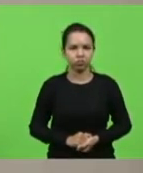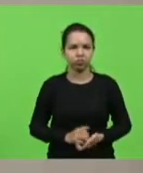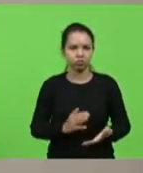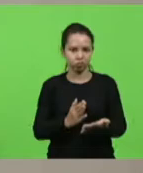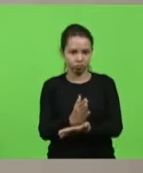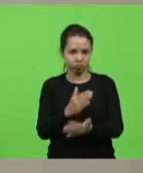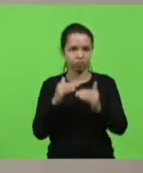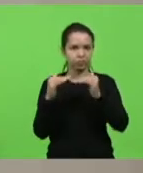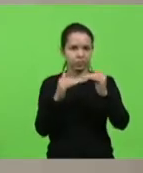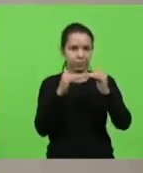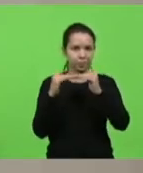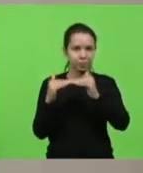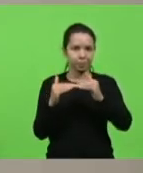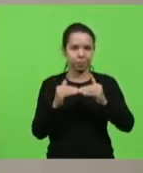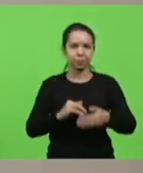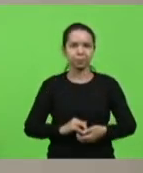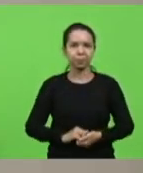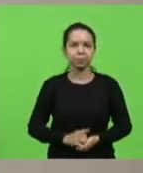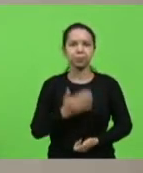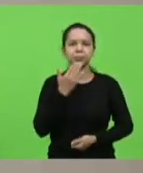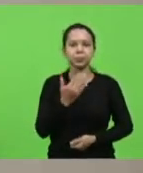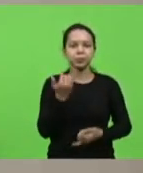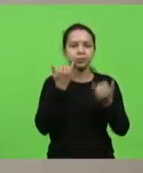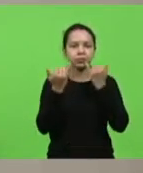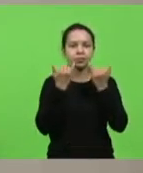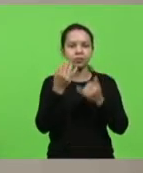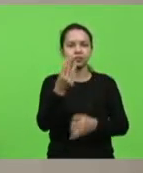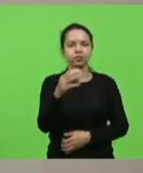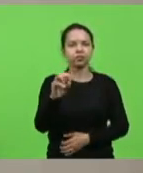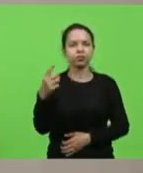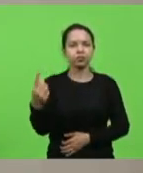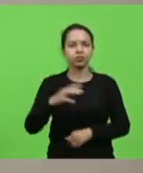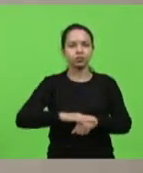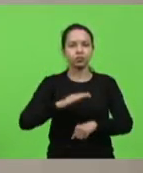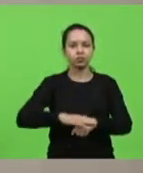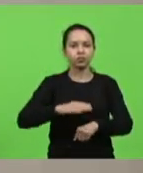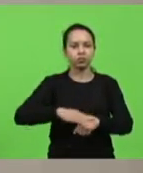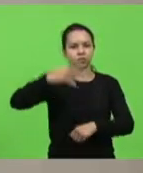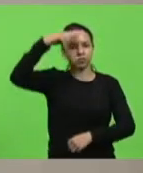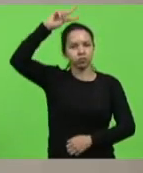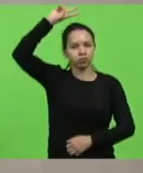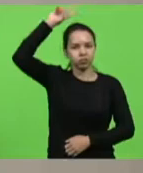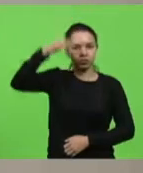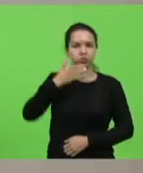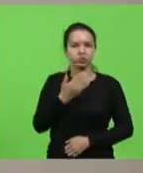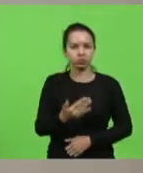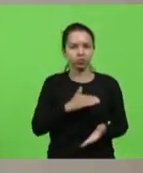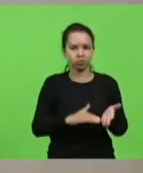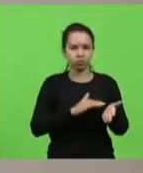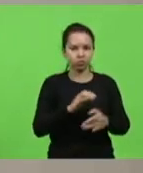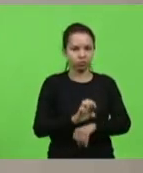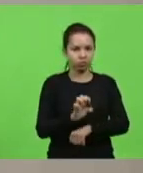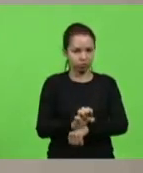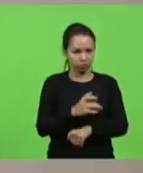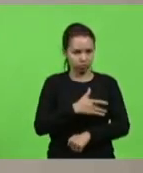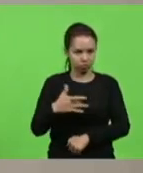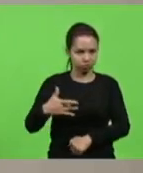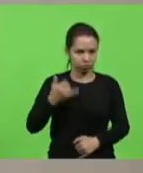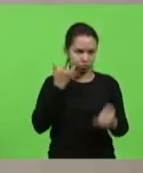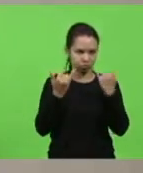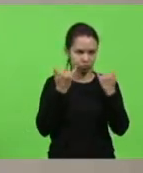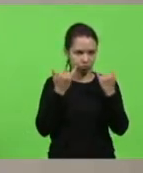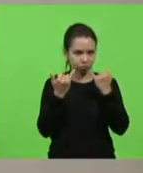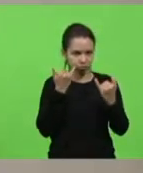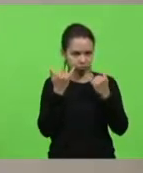Aprovado por unanimidade. Pedido de informação 301, autoria deputada doutor Vicente Caro Prezo, solicitando ao secretário do Estado da Saúde informações